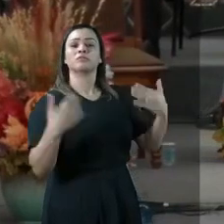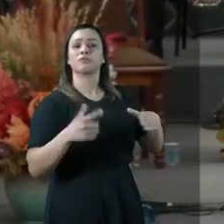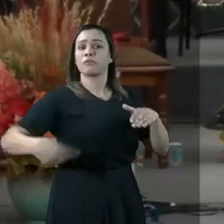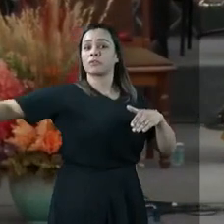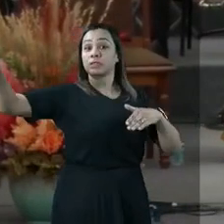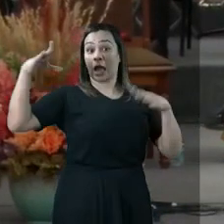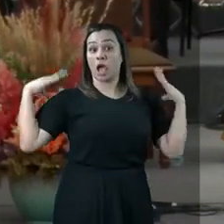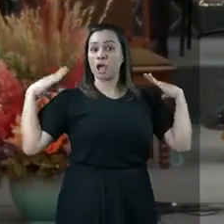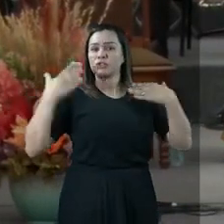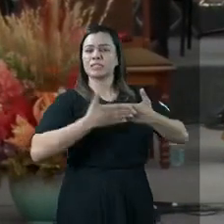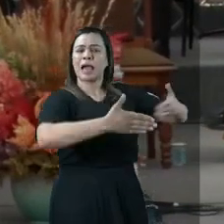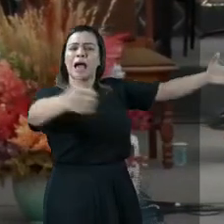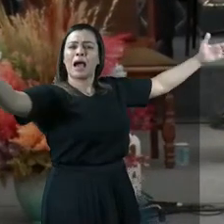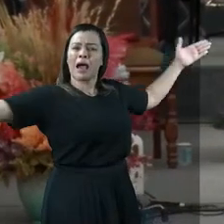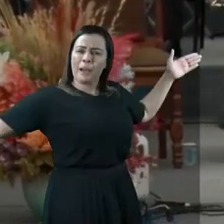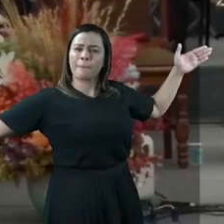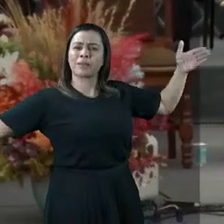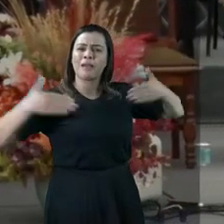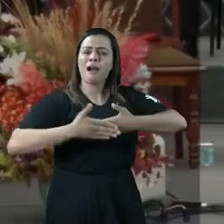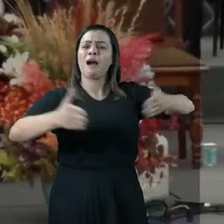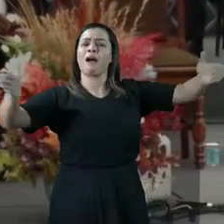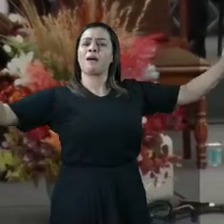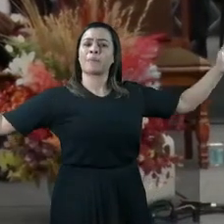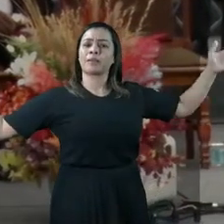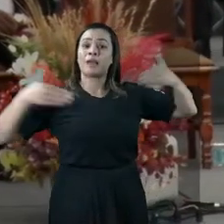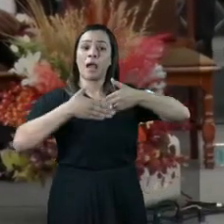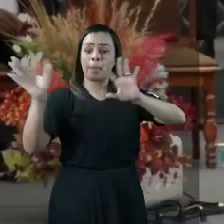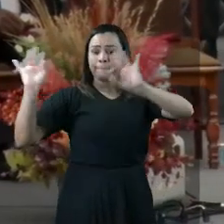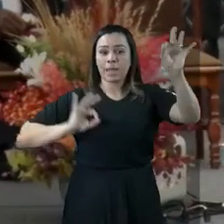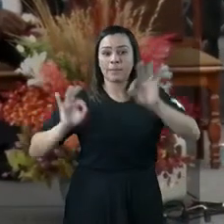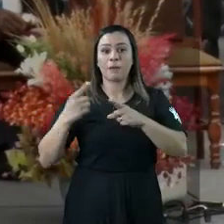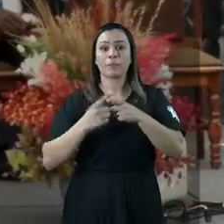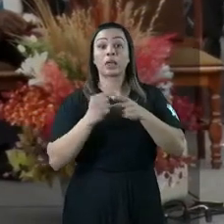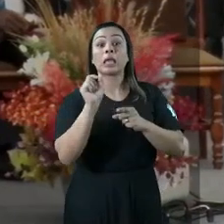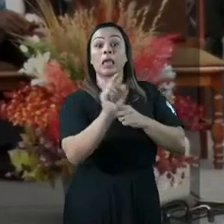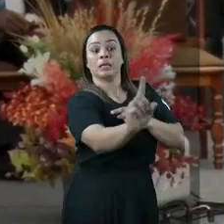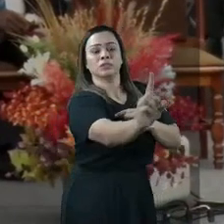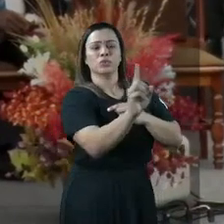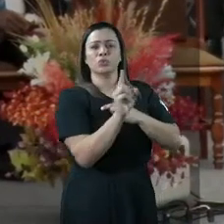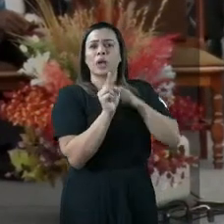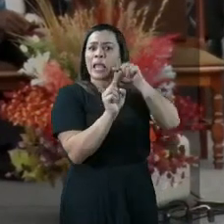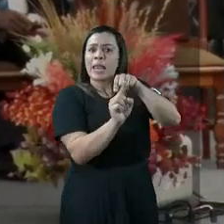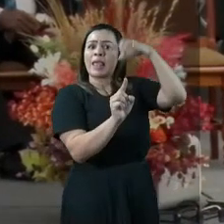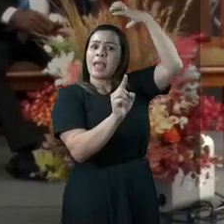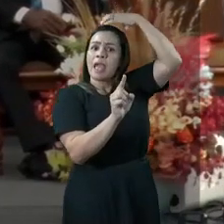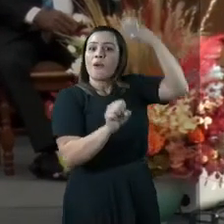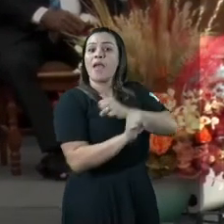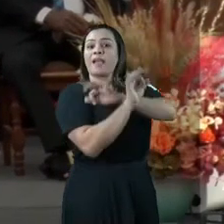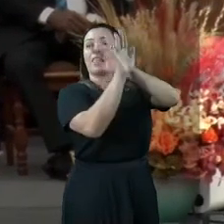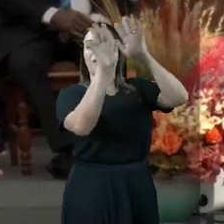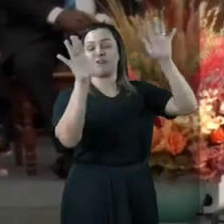vossas cabeças. Levantai, ó portais eternos, e entrará o Rei da Glória. E